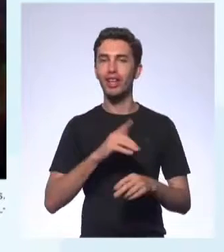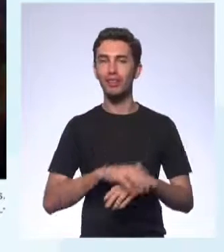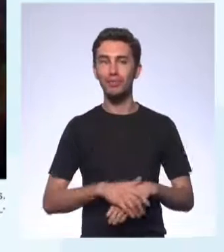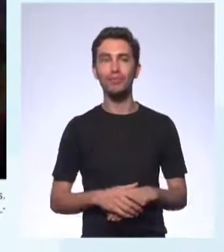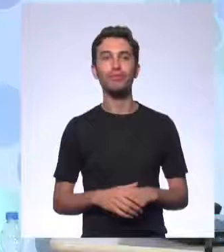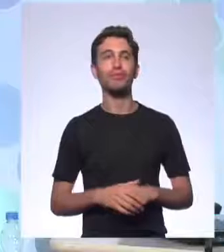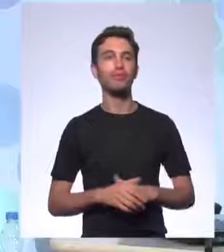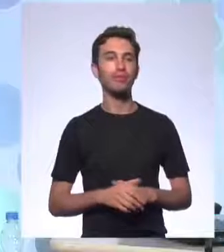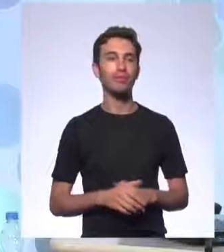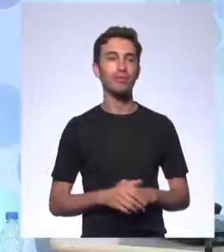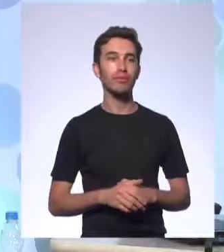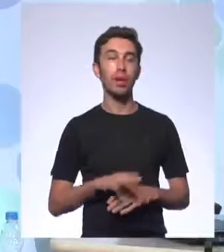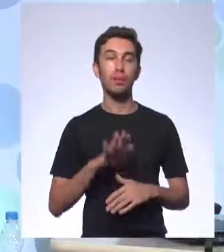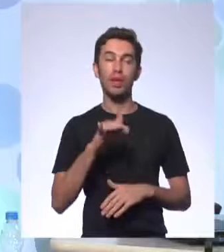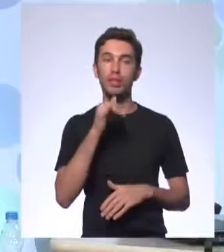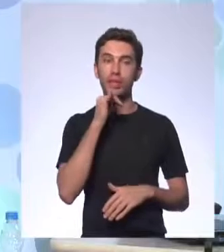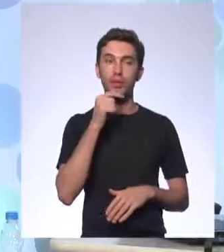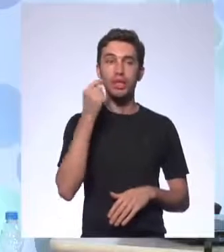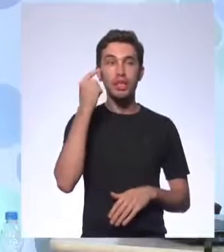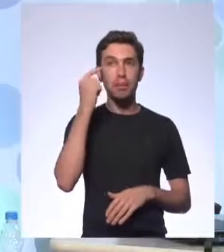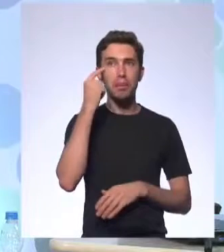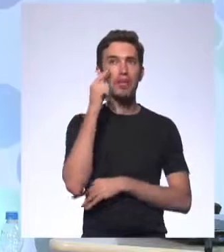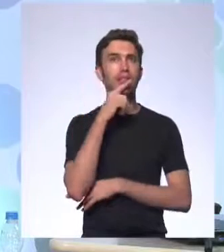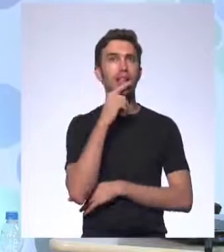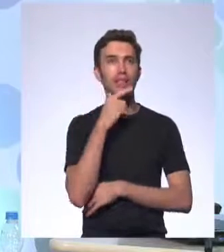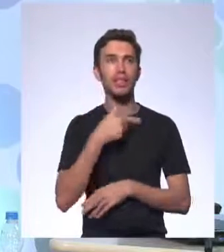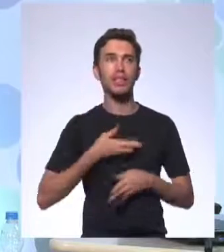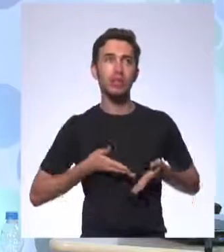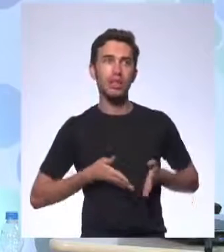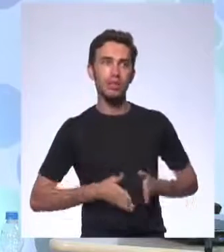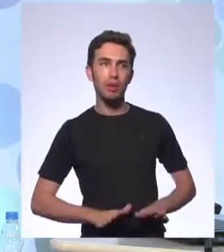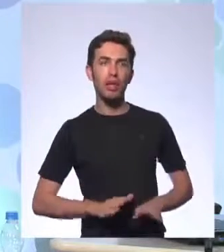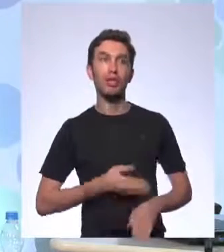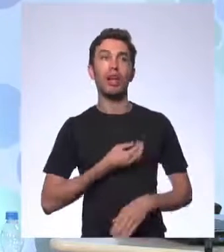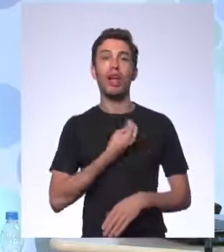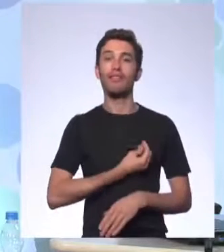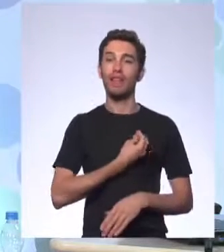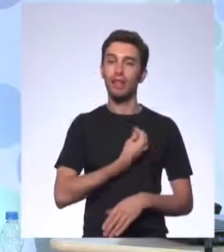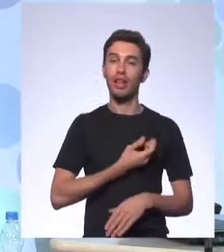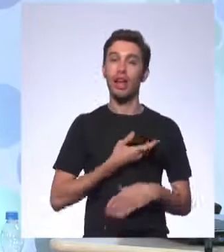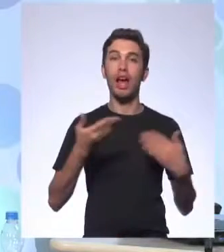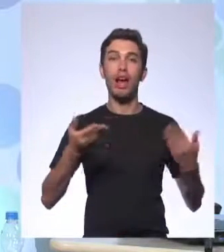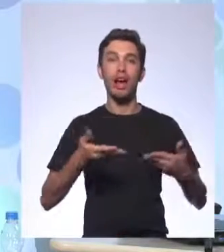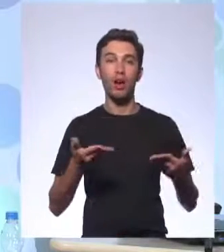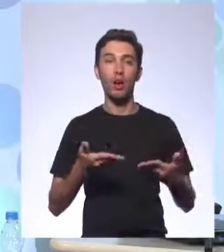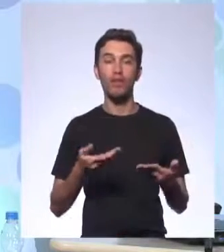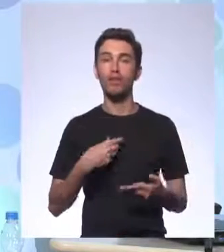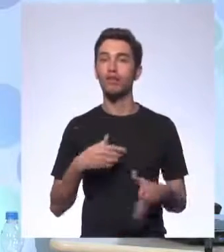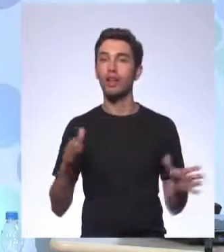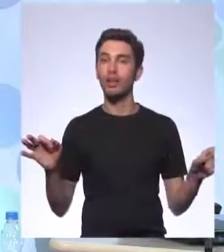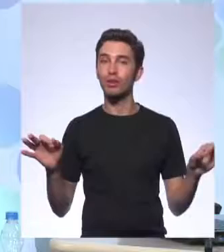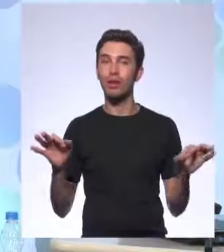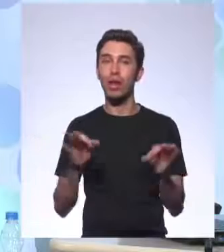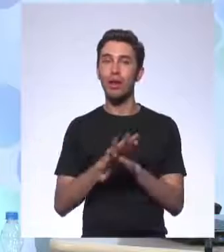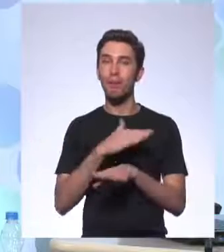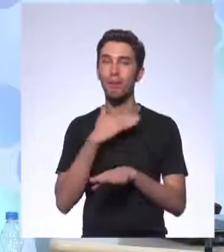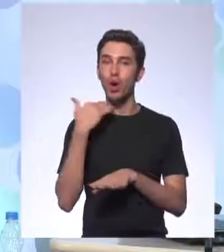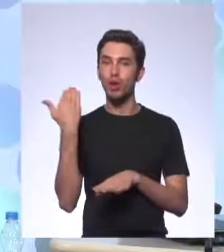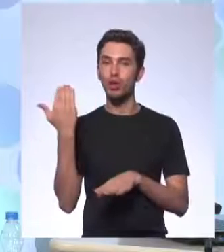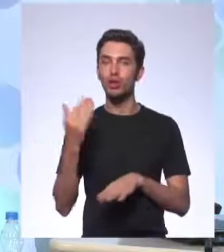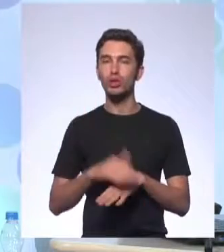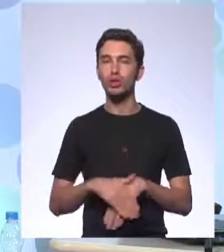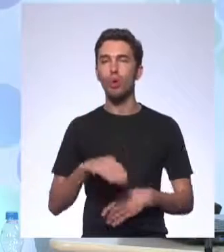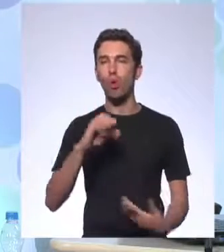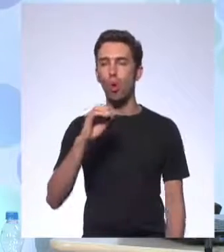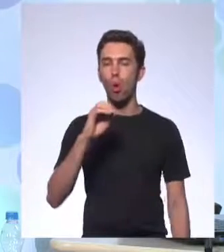Agora, se a gente pensar, a gente já tem o nascimento, a vida, vamos falar um pouquinho do ocaso das estrelas. É assim que fala,